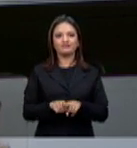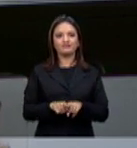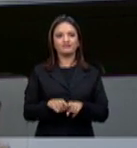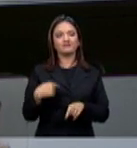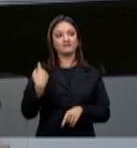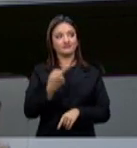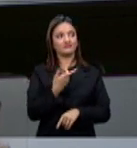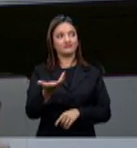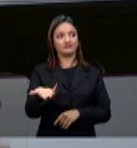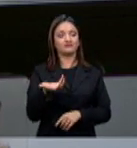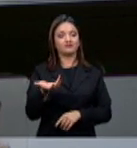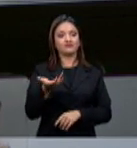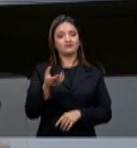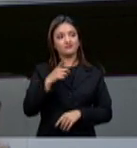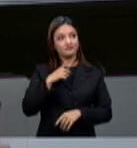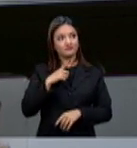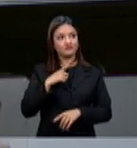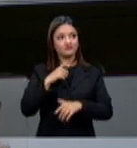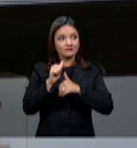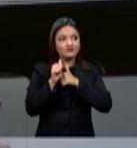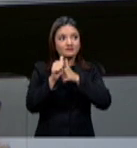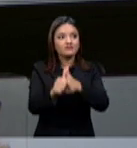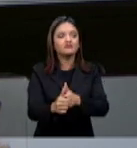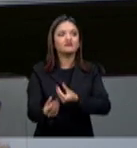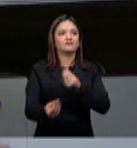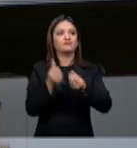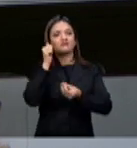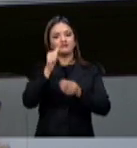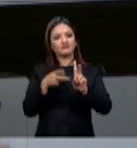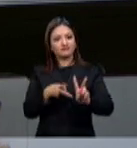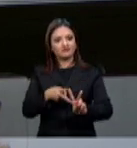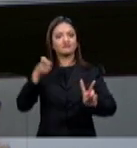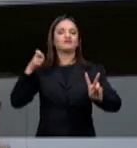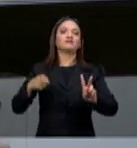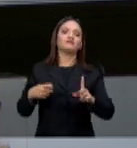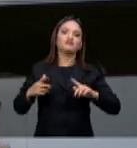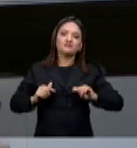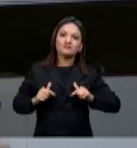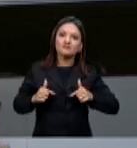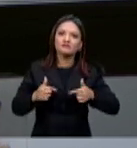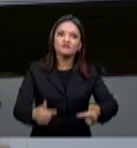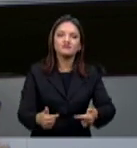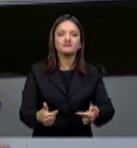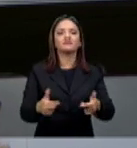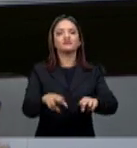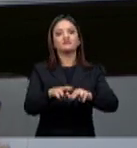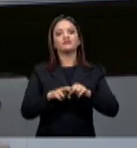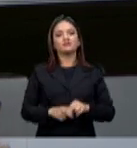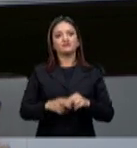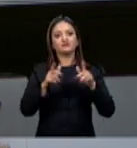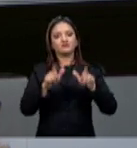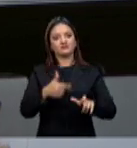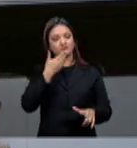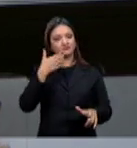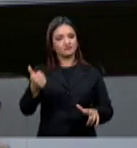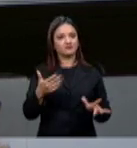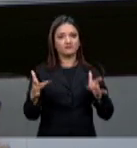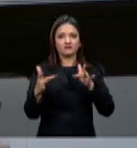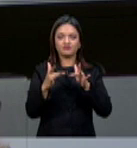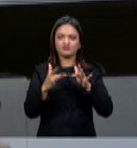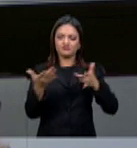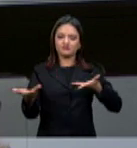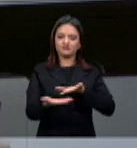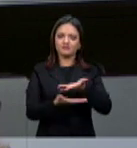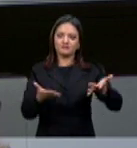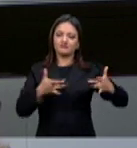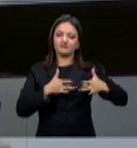sim, acompanhar a luta das mulheres indígenas por uma terra melhor, por um convívio mais solidário,